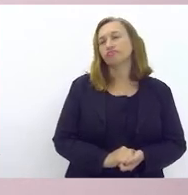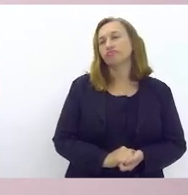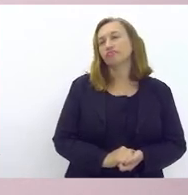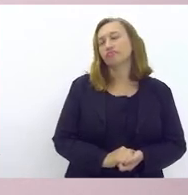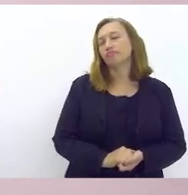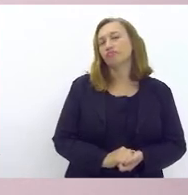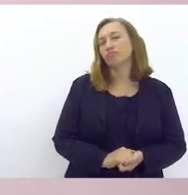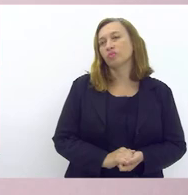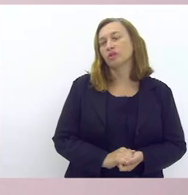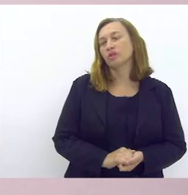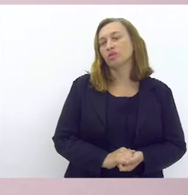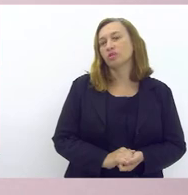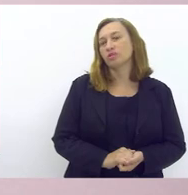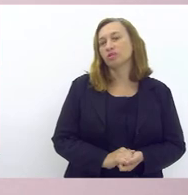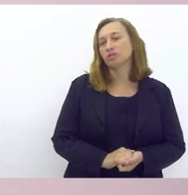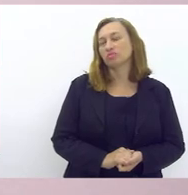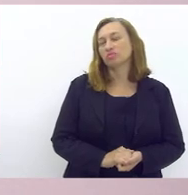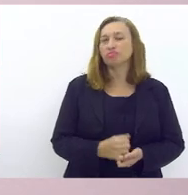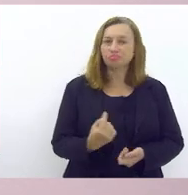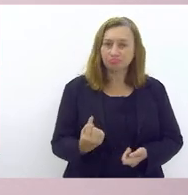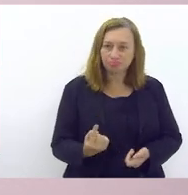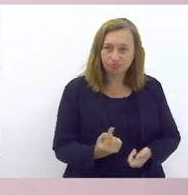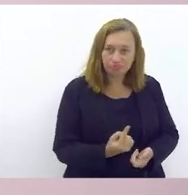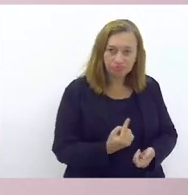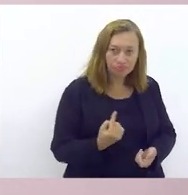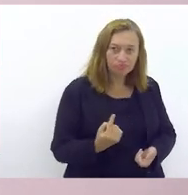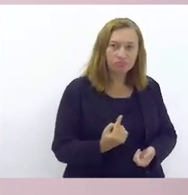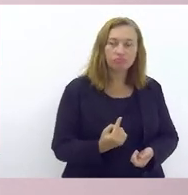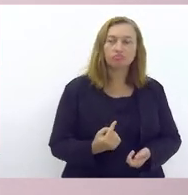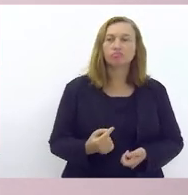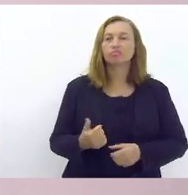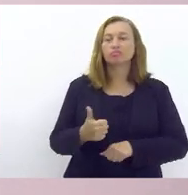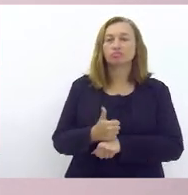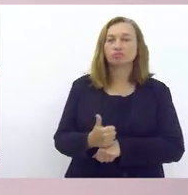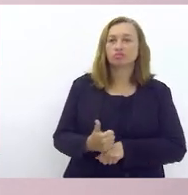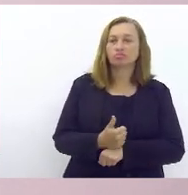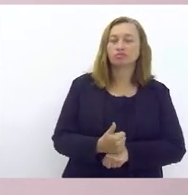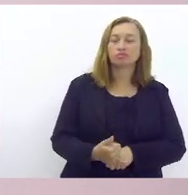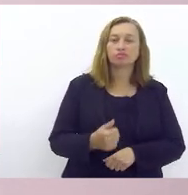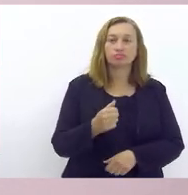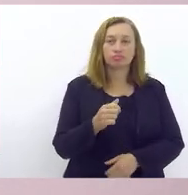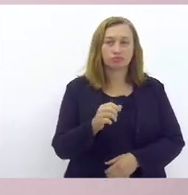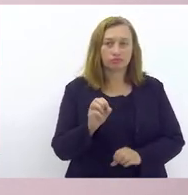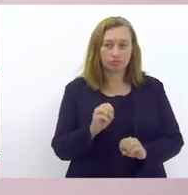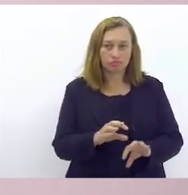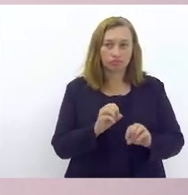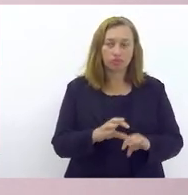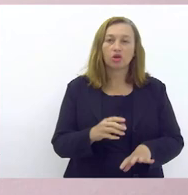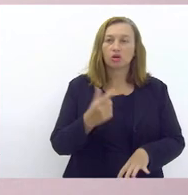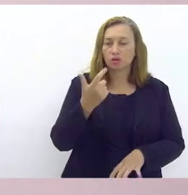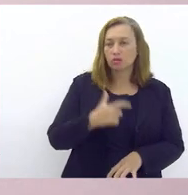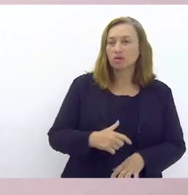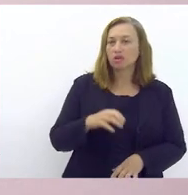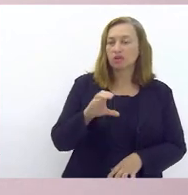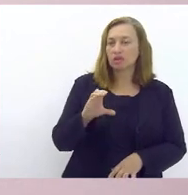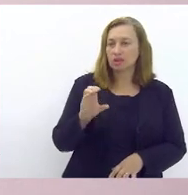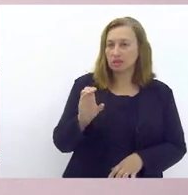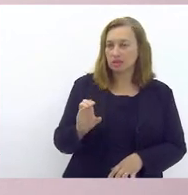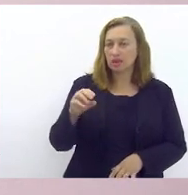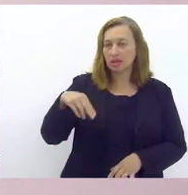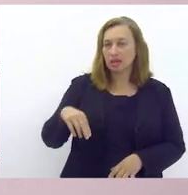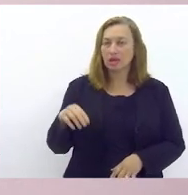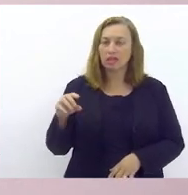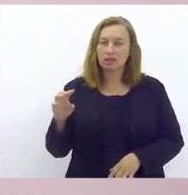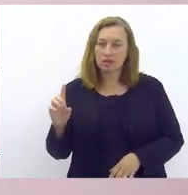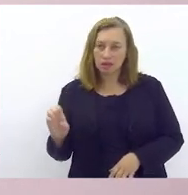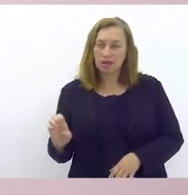eu não me contei por quê. Nós, enquanto profissional de educação, sou da CNTE também, participo da nossa confederação